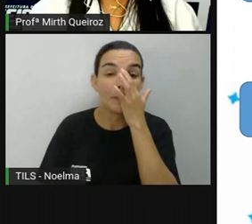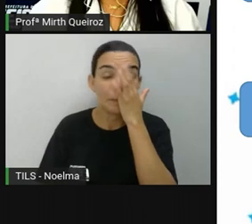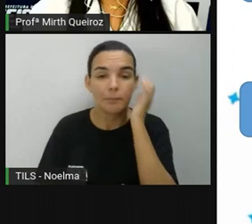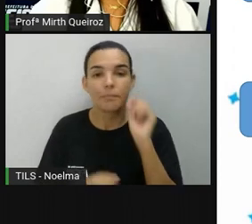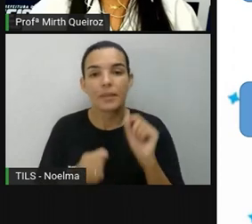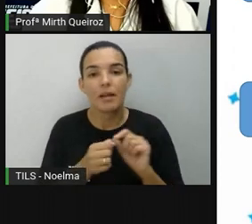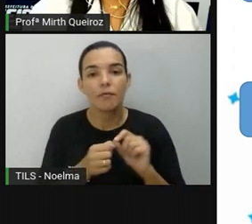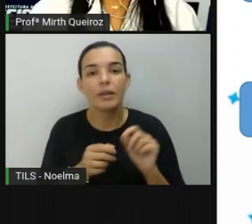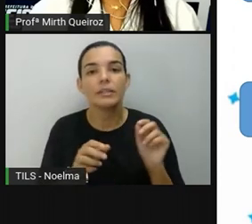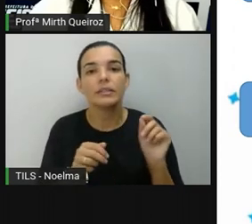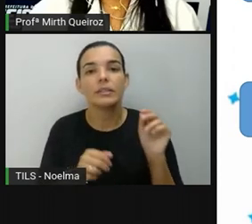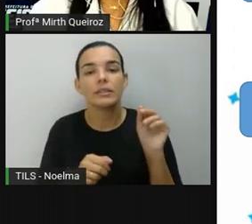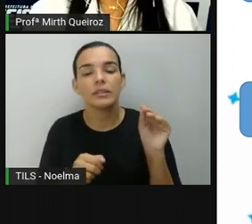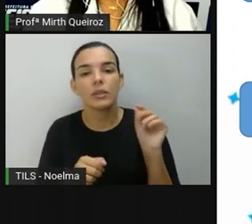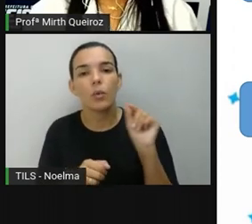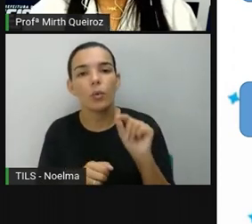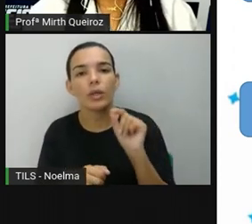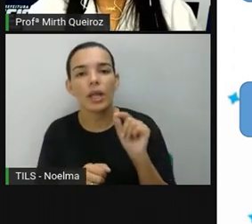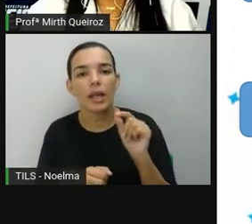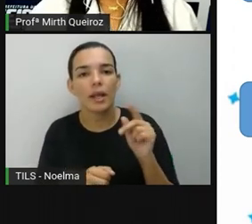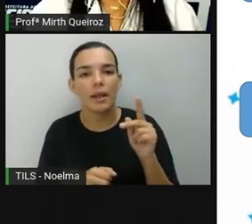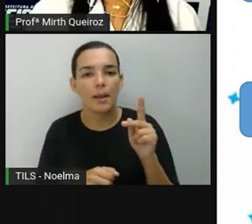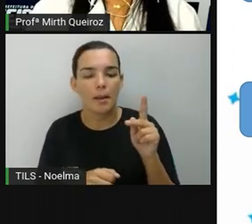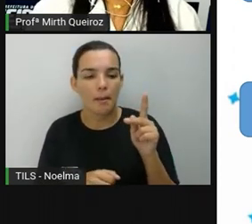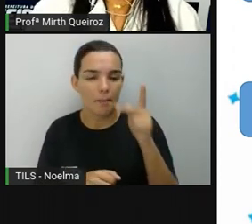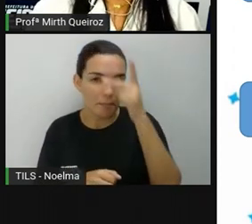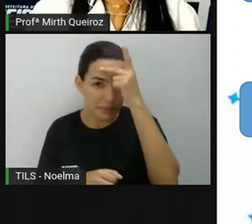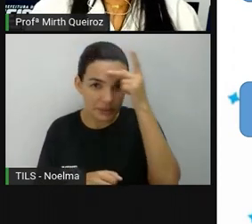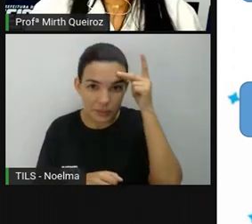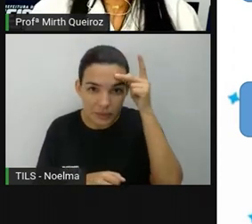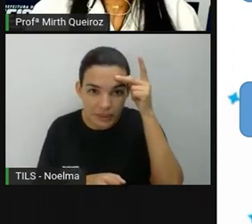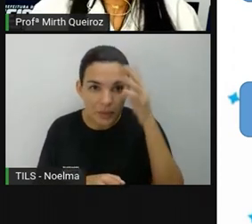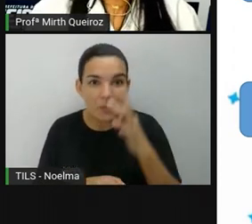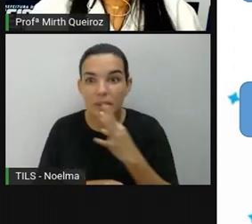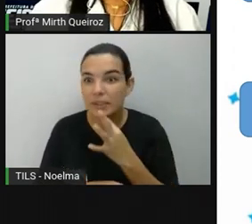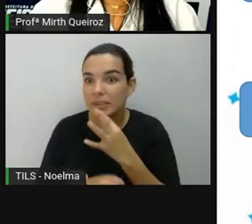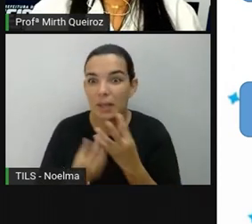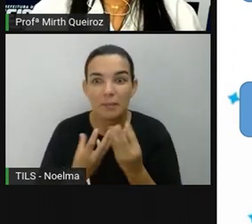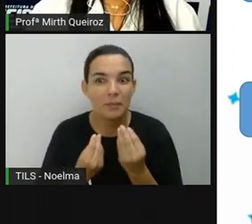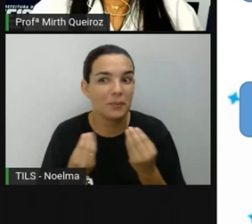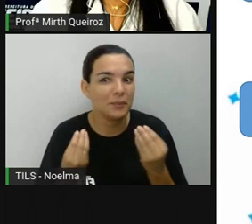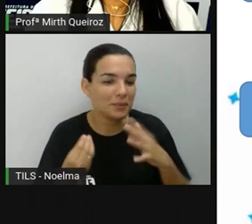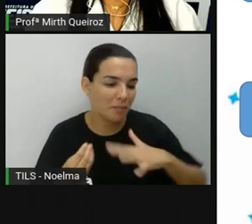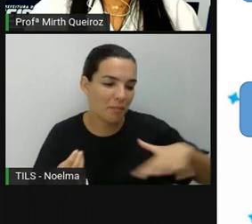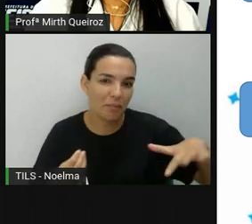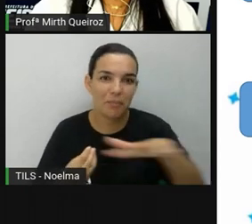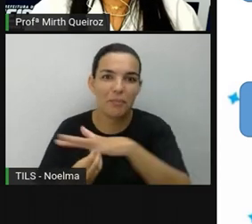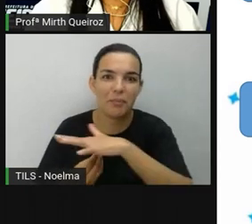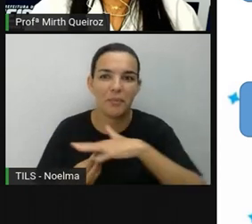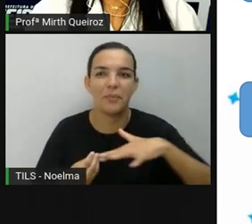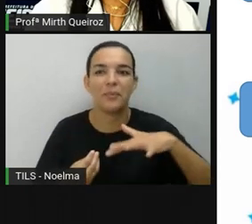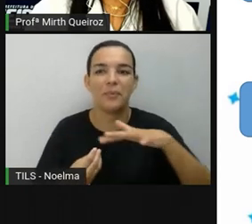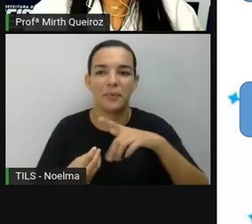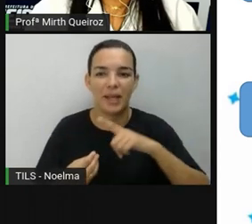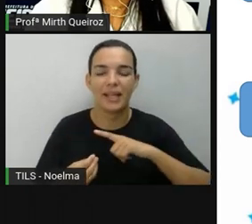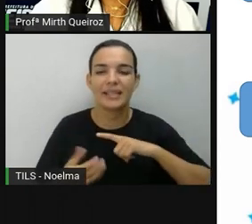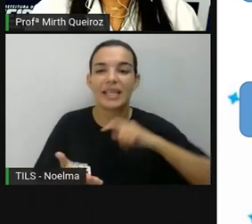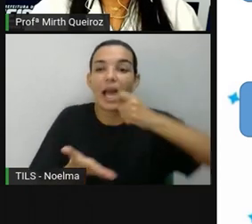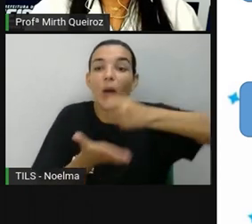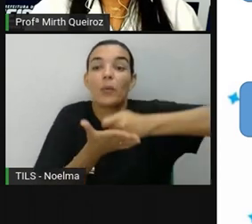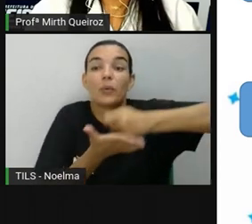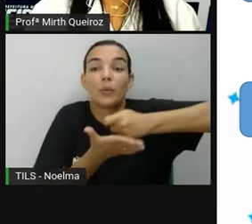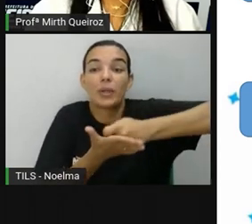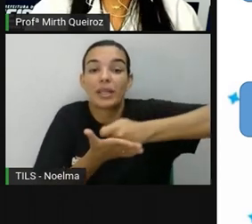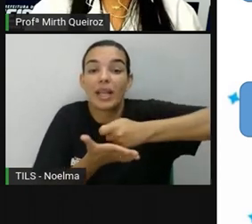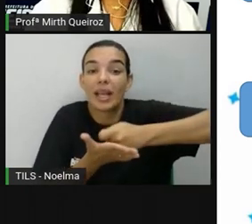com que a gente ganhe também popularidade, autoridade também está presente aí dentro das redes sociais